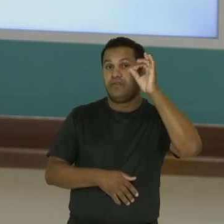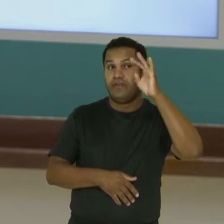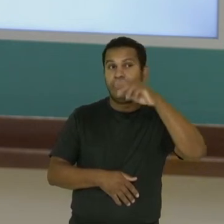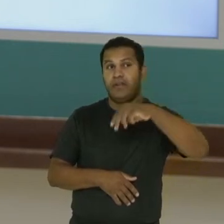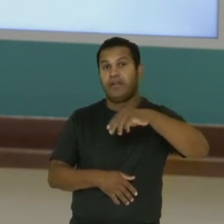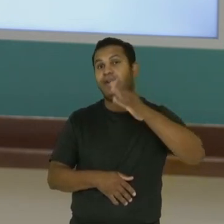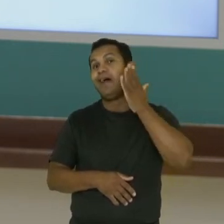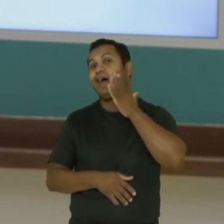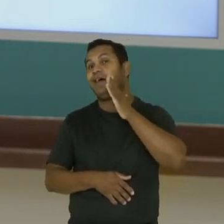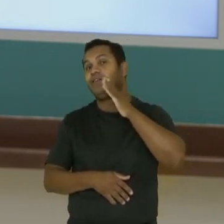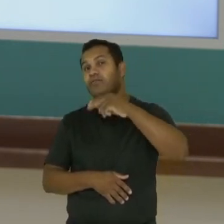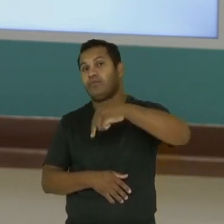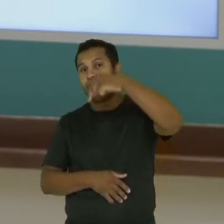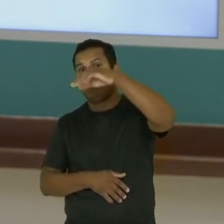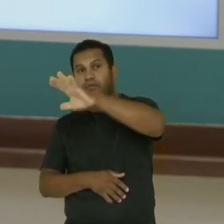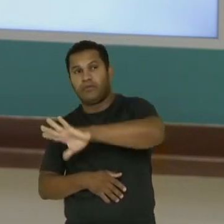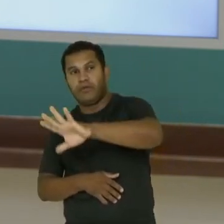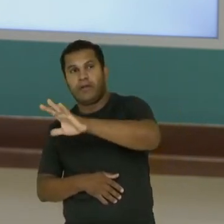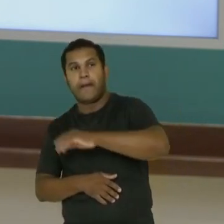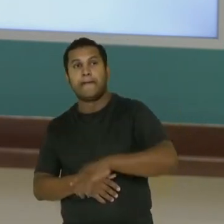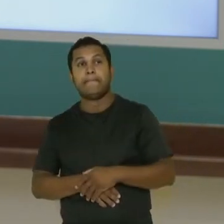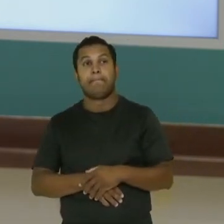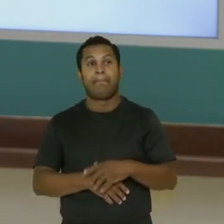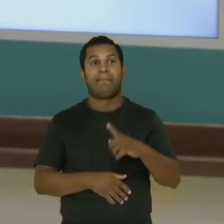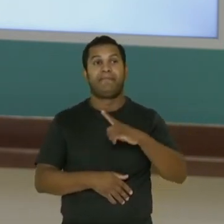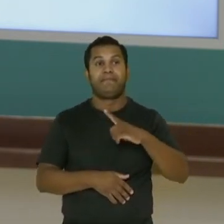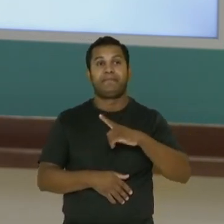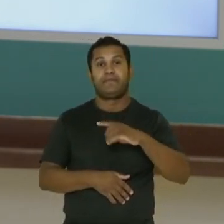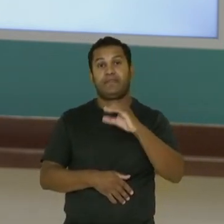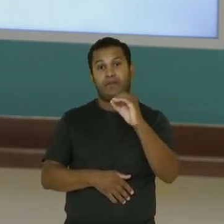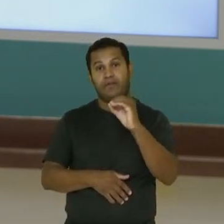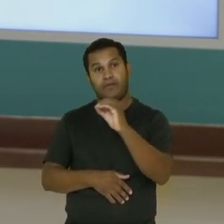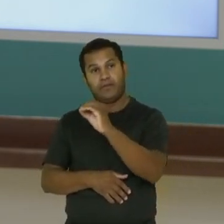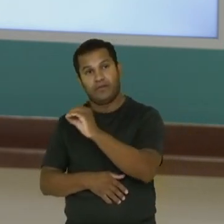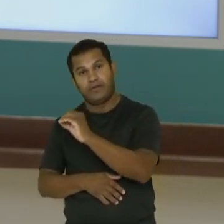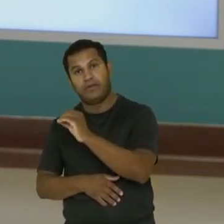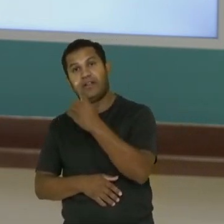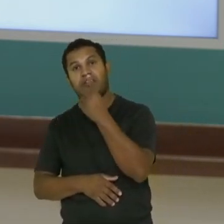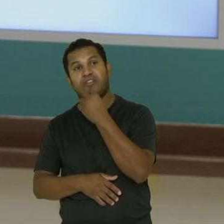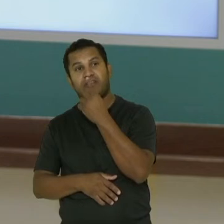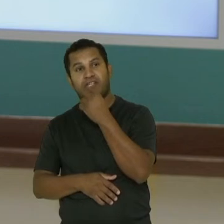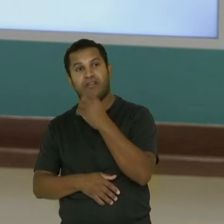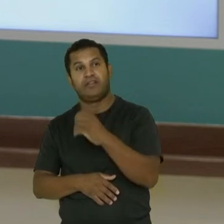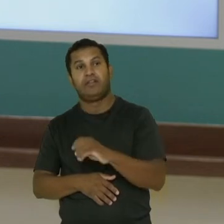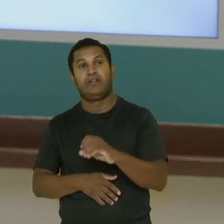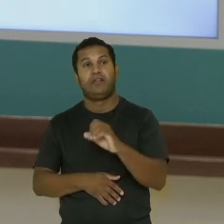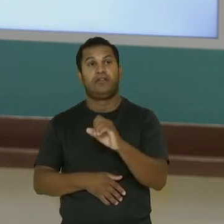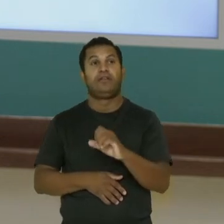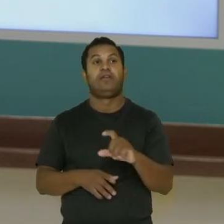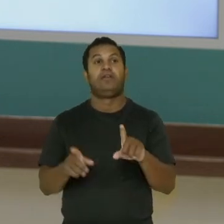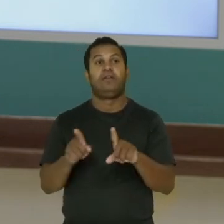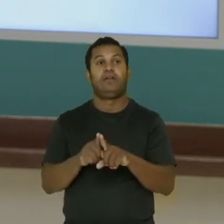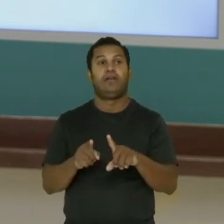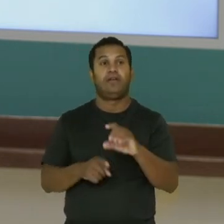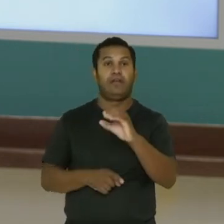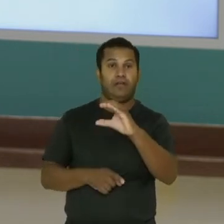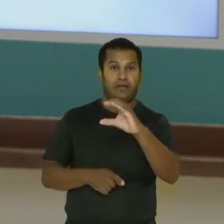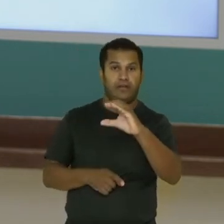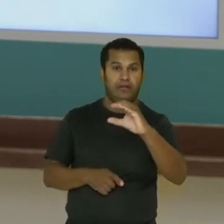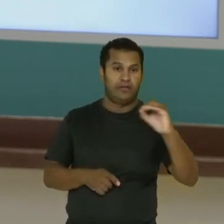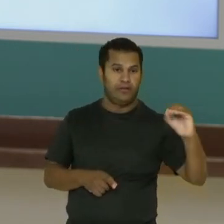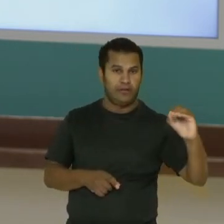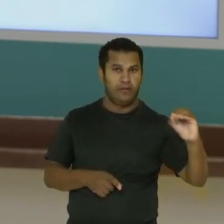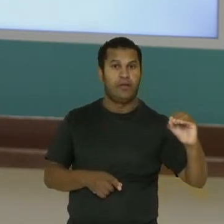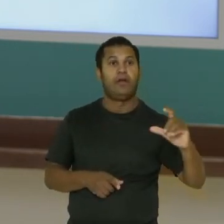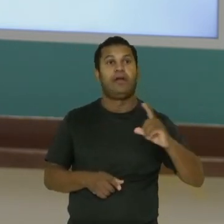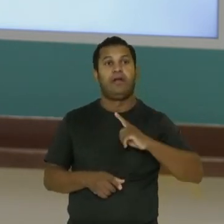temos o centro-oeste, o sudeste em vermelho e o sul em amarelo, então nessa divisão regional do Brasil,